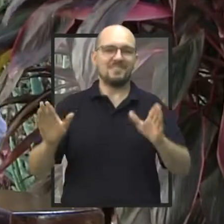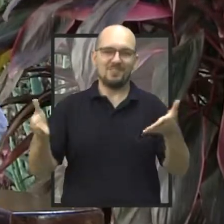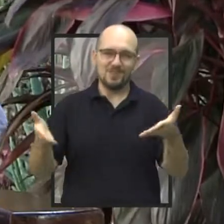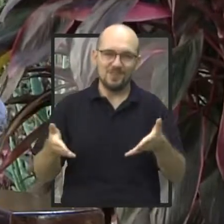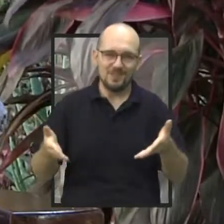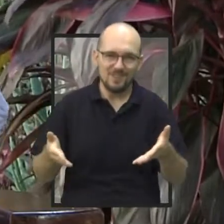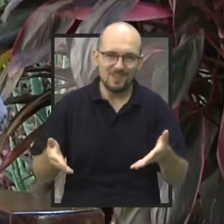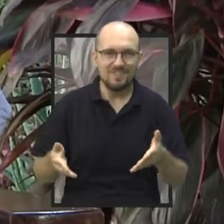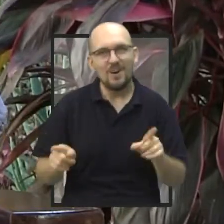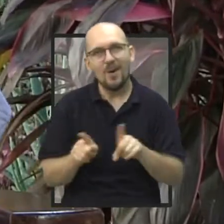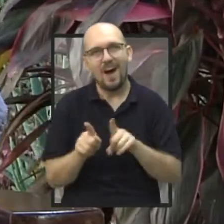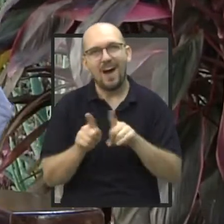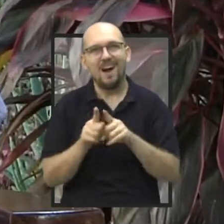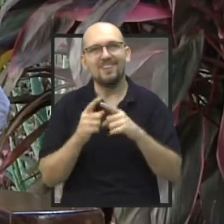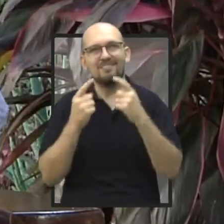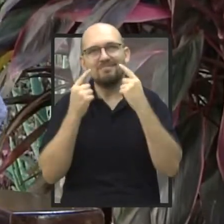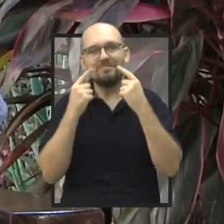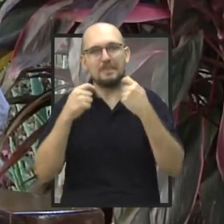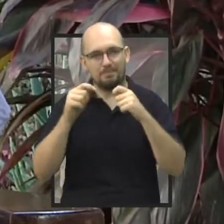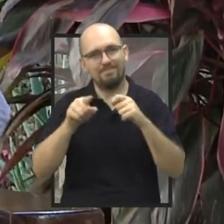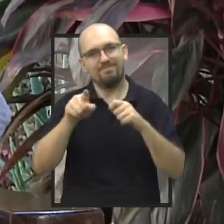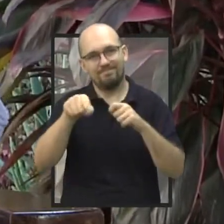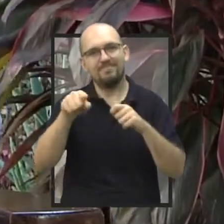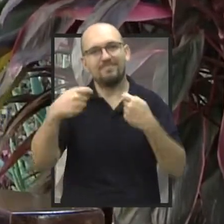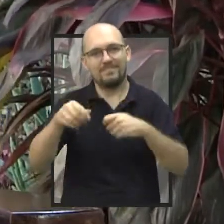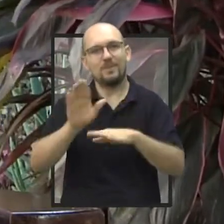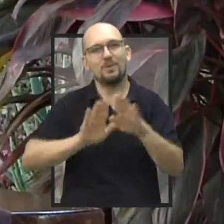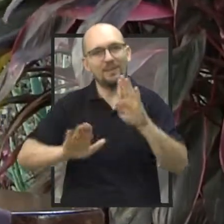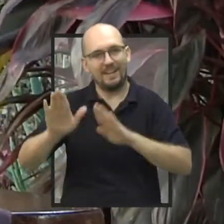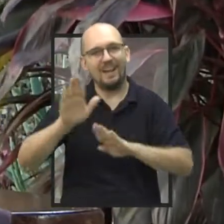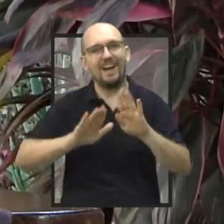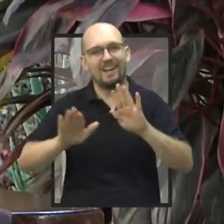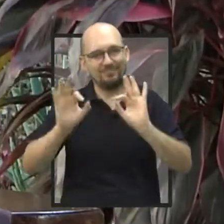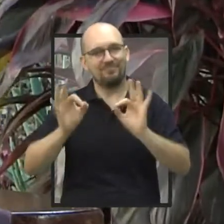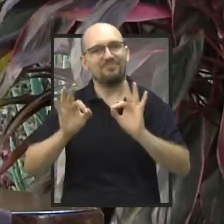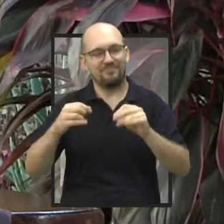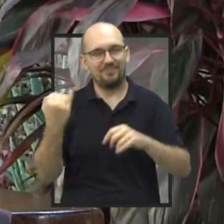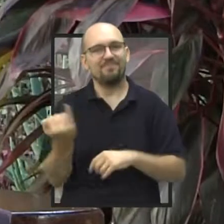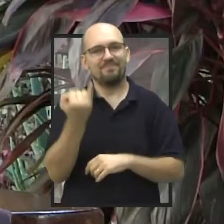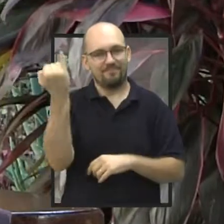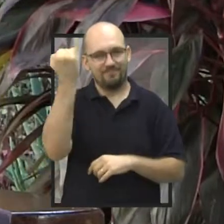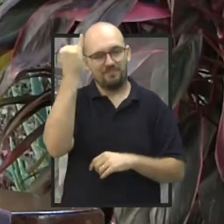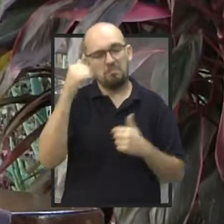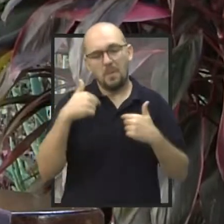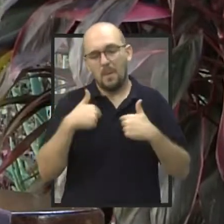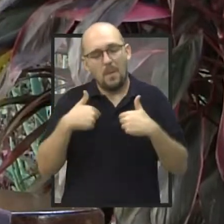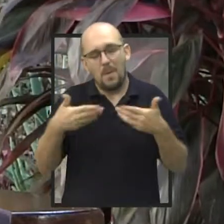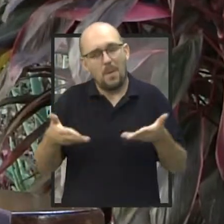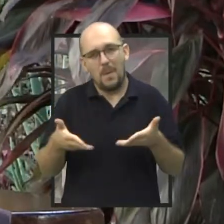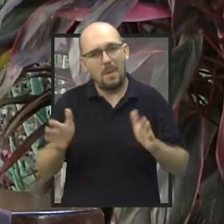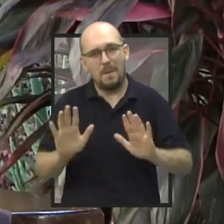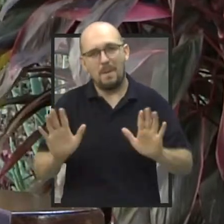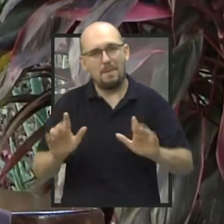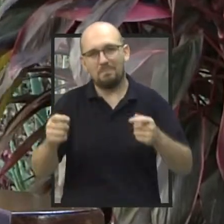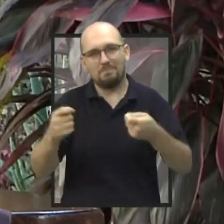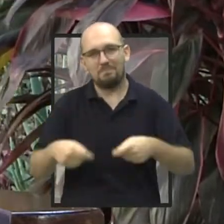digamos assim, desse cuidado tão necessário para evitar